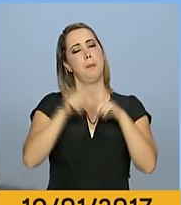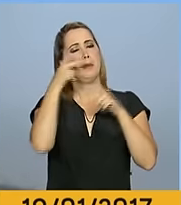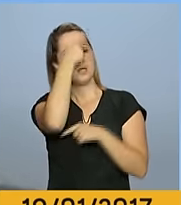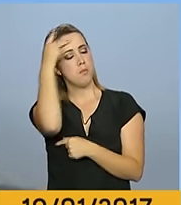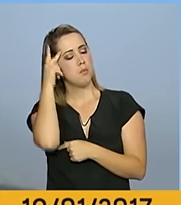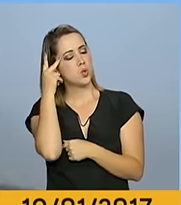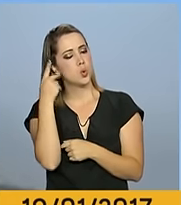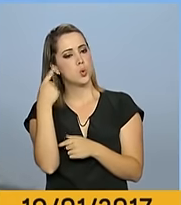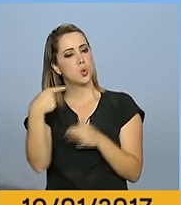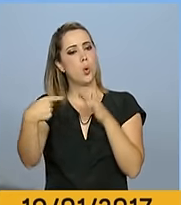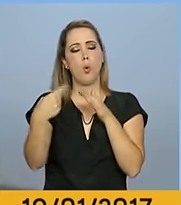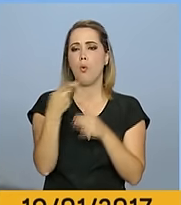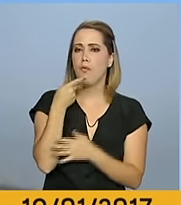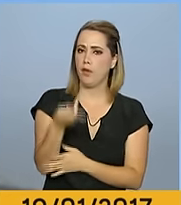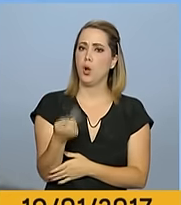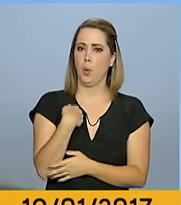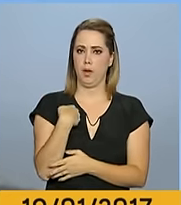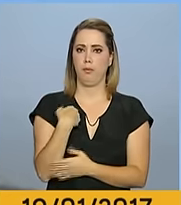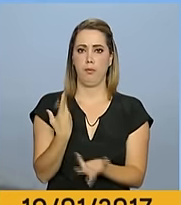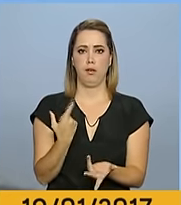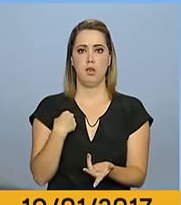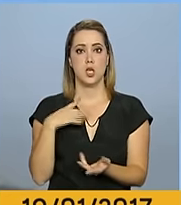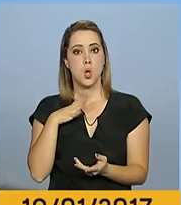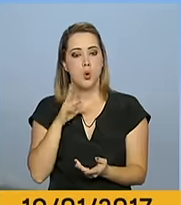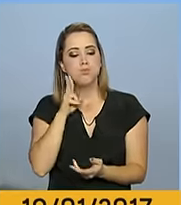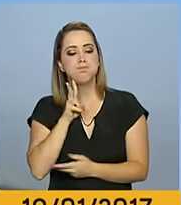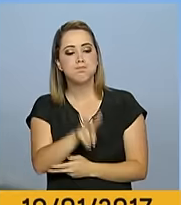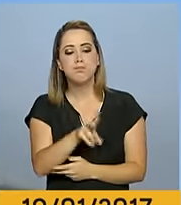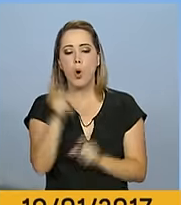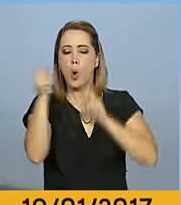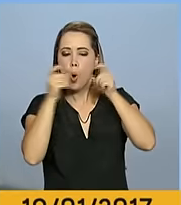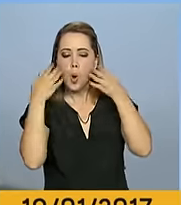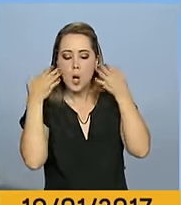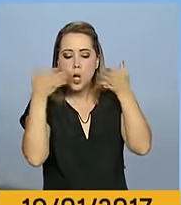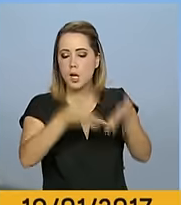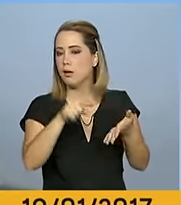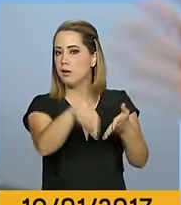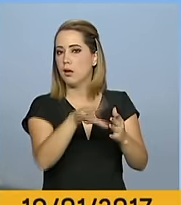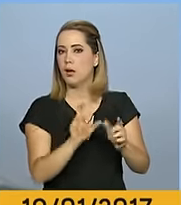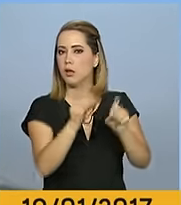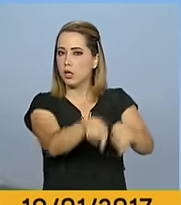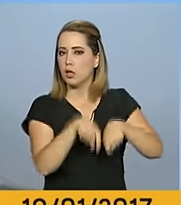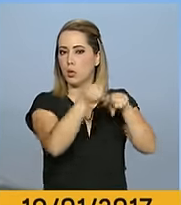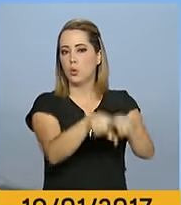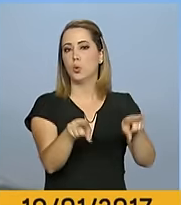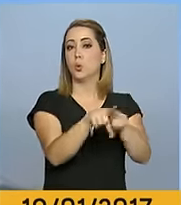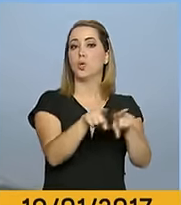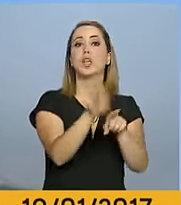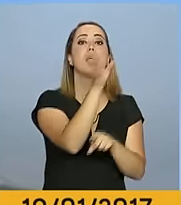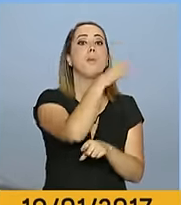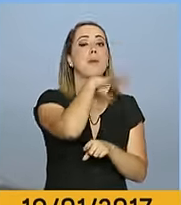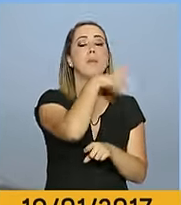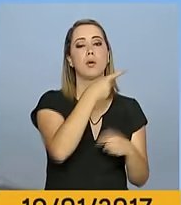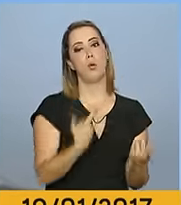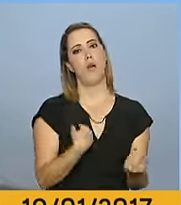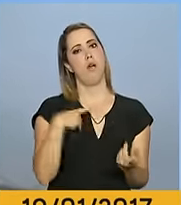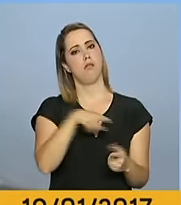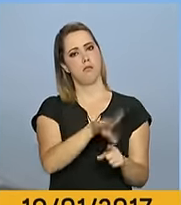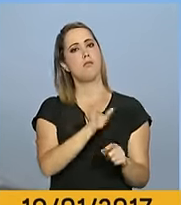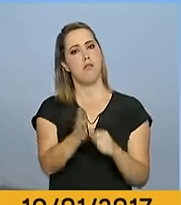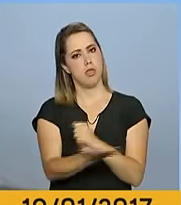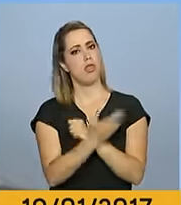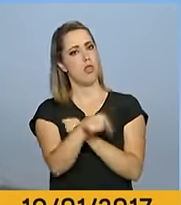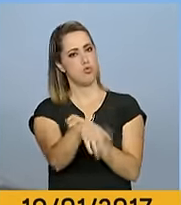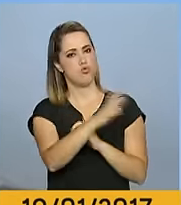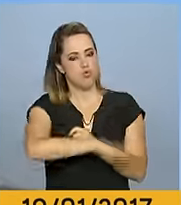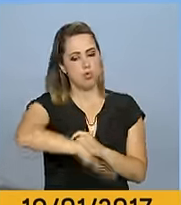senhor Temer, apegue-se ao agronegócio, agricultura, pecuária, que é lá que você vai encontrar um grande amparo.